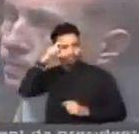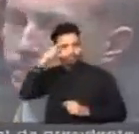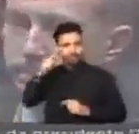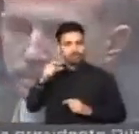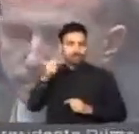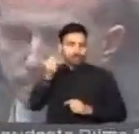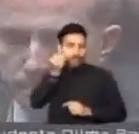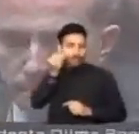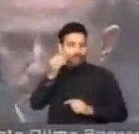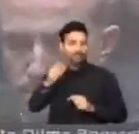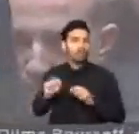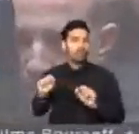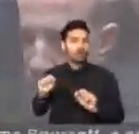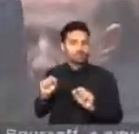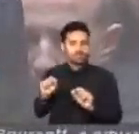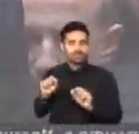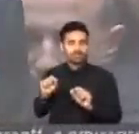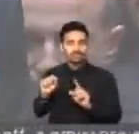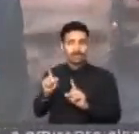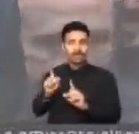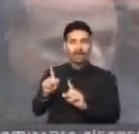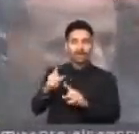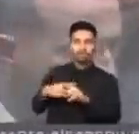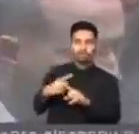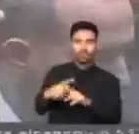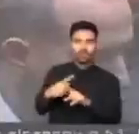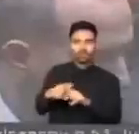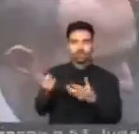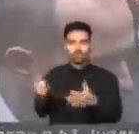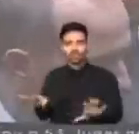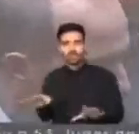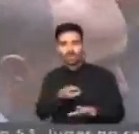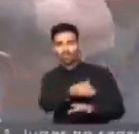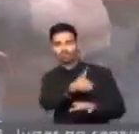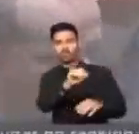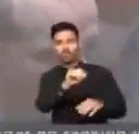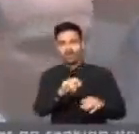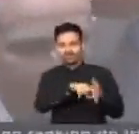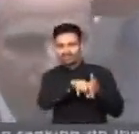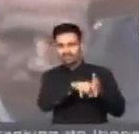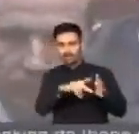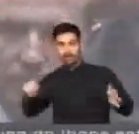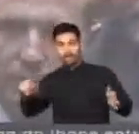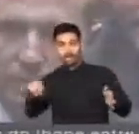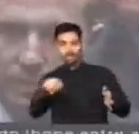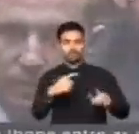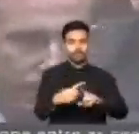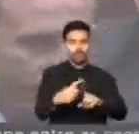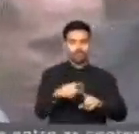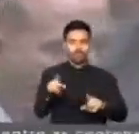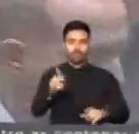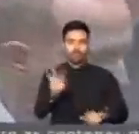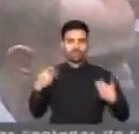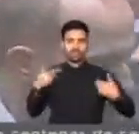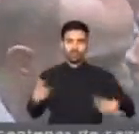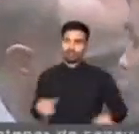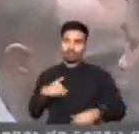impedir a admissibilidade da investigação no Conselho de Ética, quando o PT se negou a